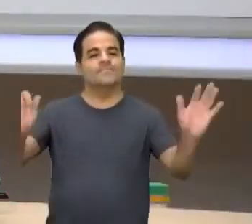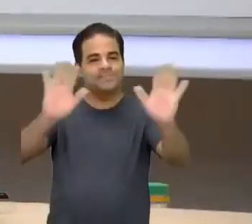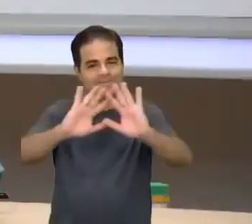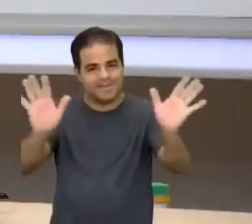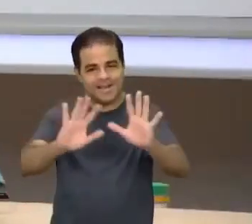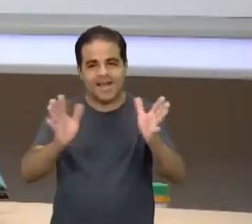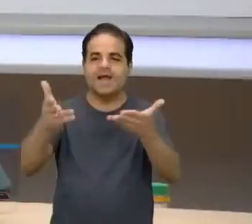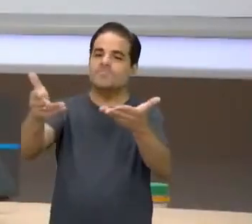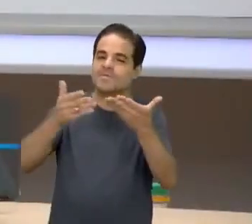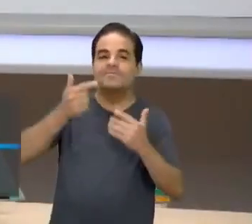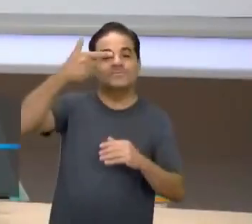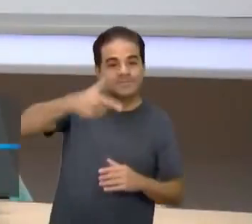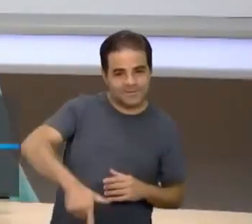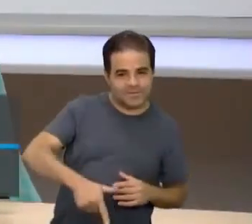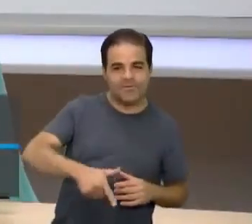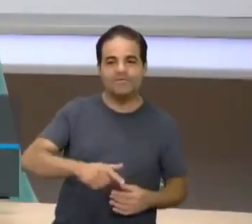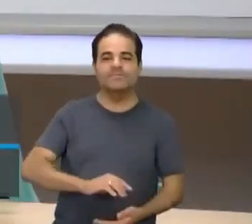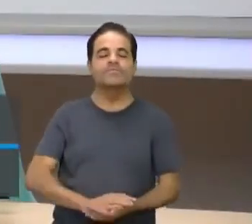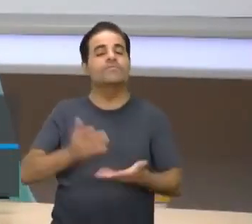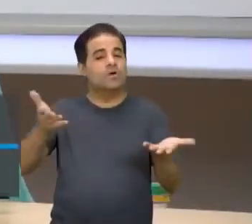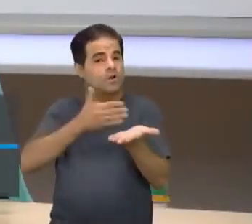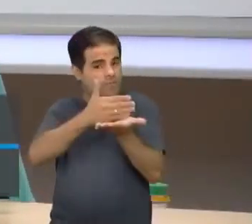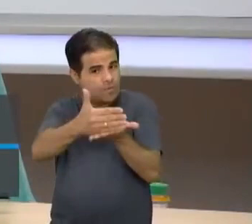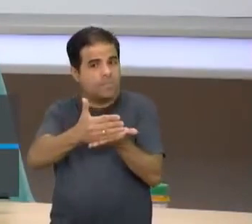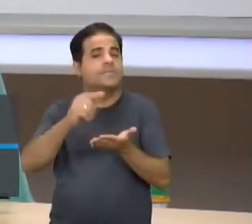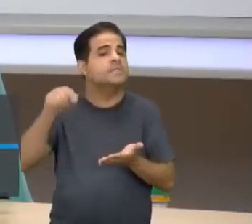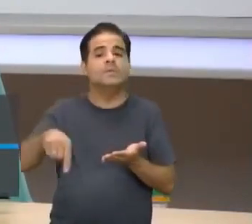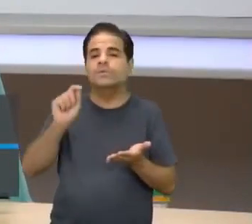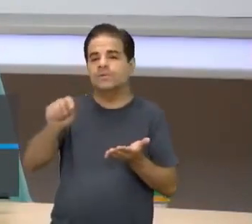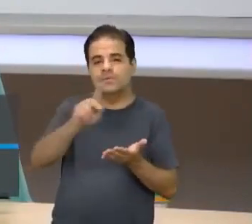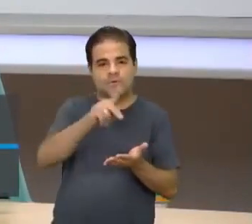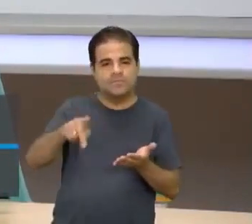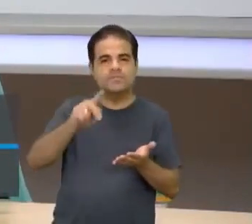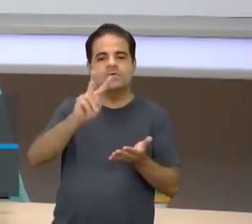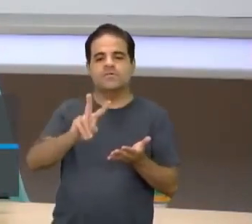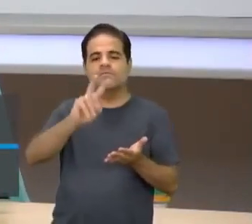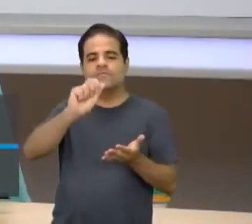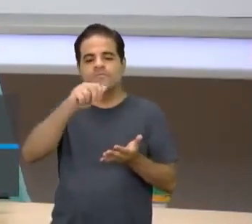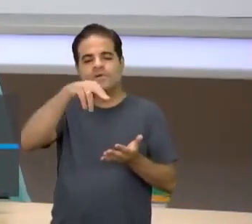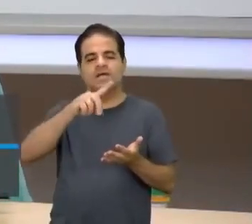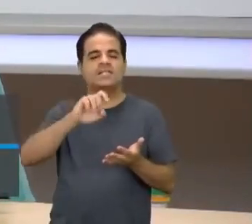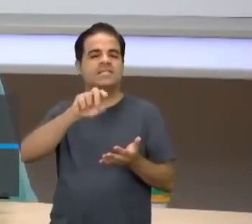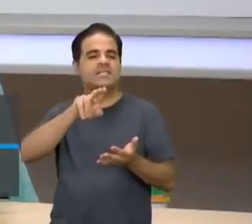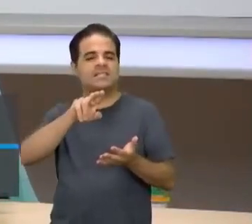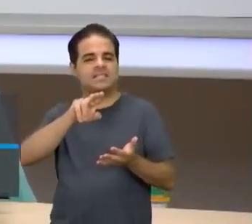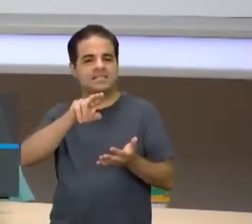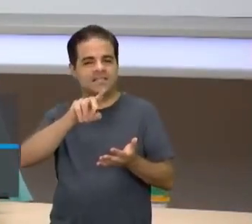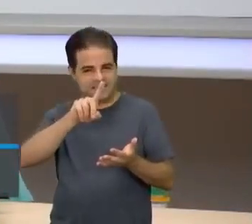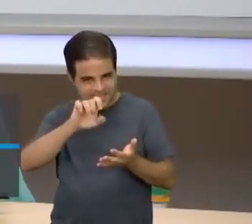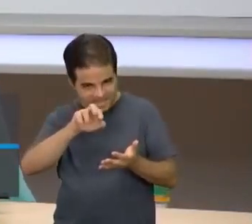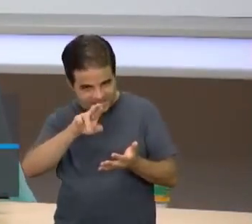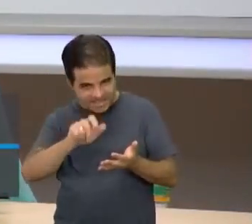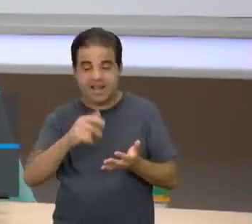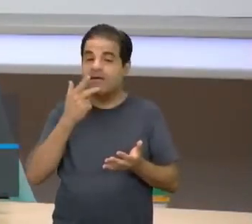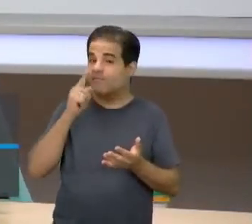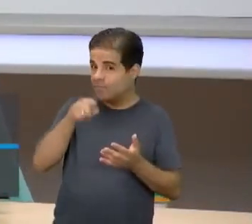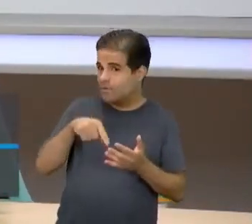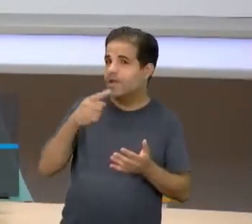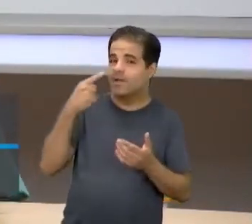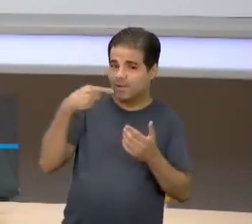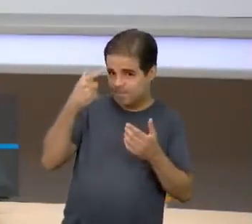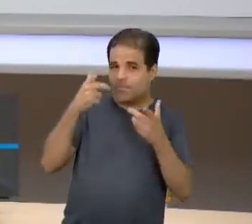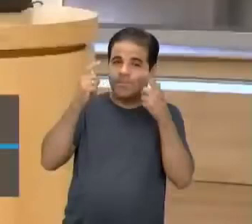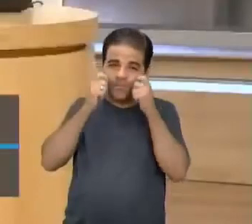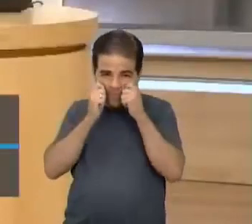Olá, sejam bem-vindos de volta. Eu vou começar com a professora Vanderly, que ela falou que eu sou muito fofo, tá? E